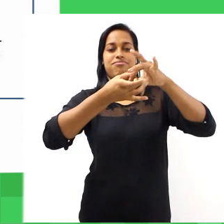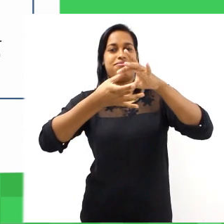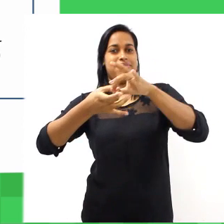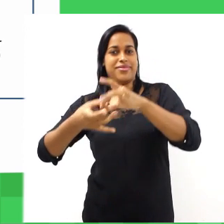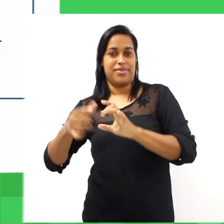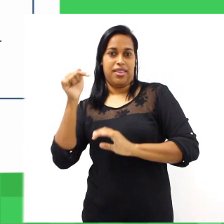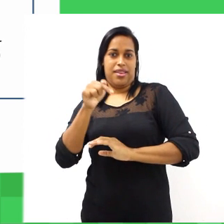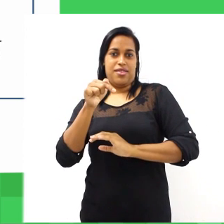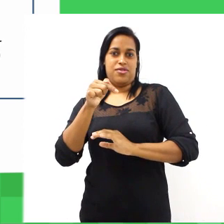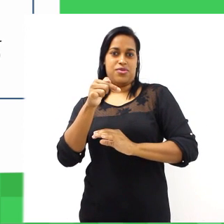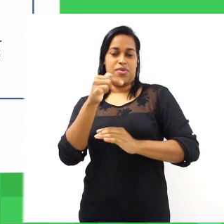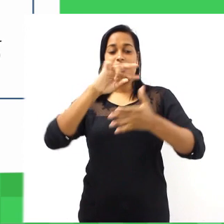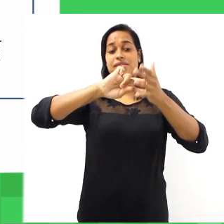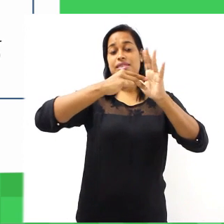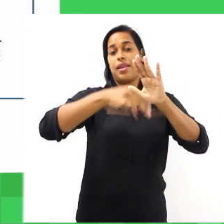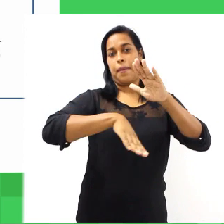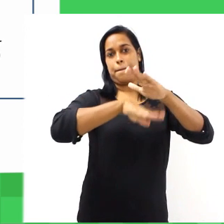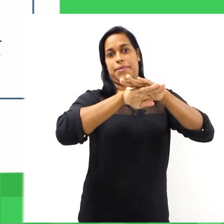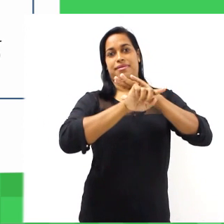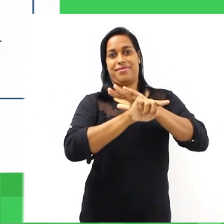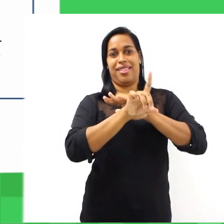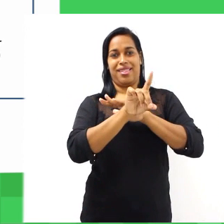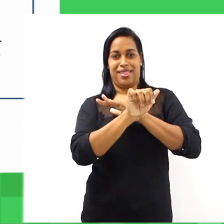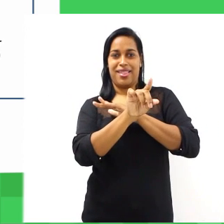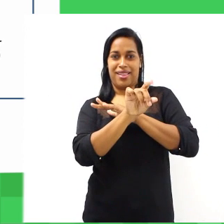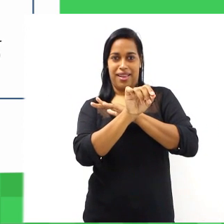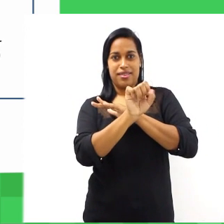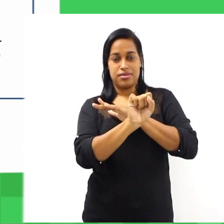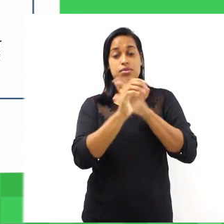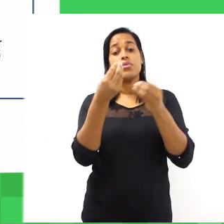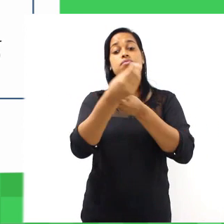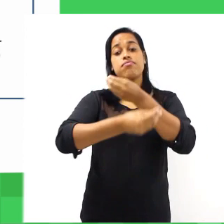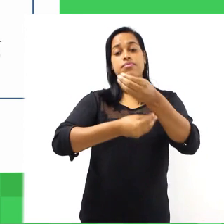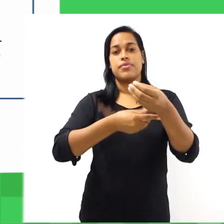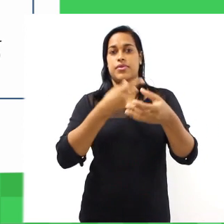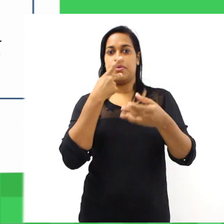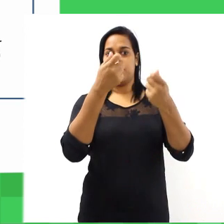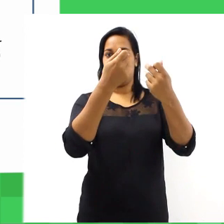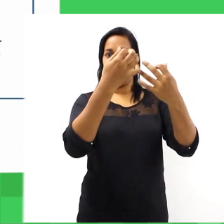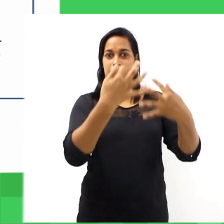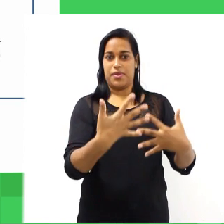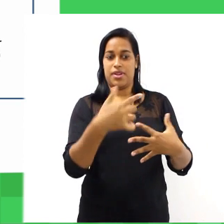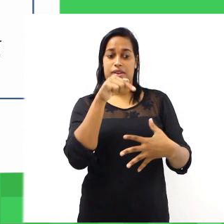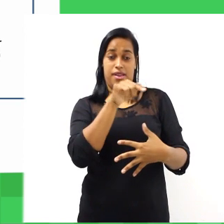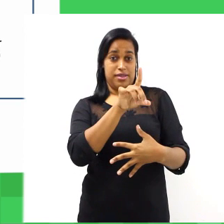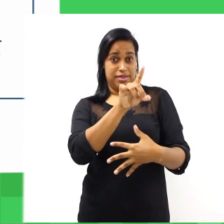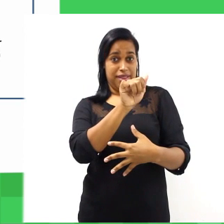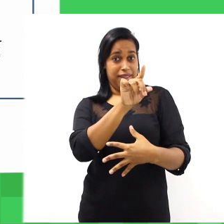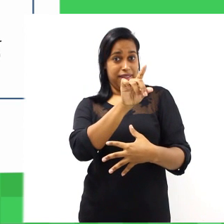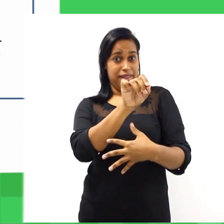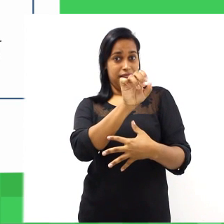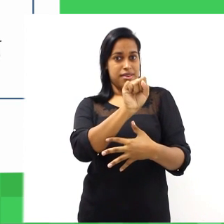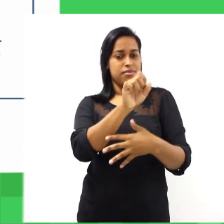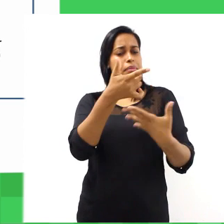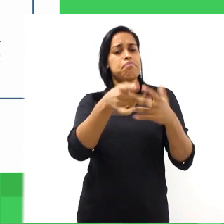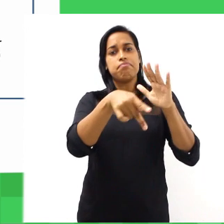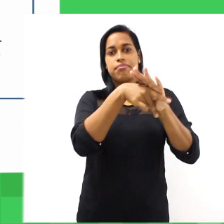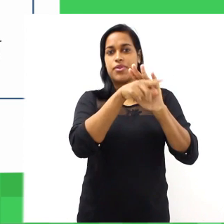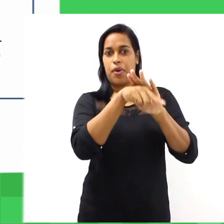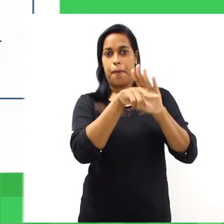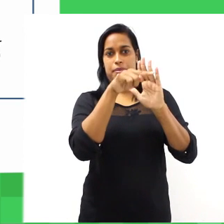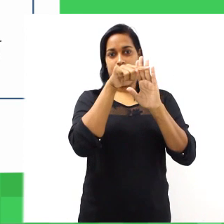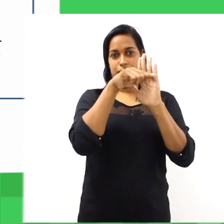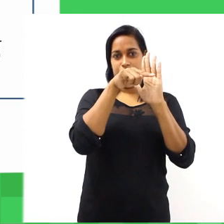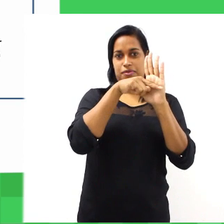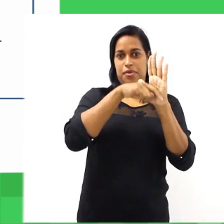pertence esses dados, mas à medida que eu digo, olha, esses são dados que pertencem a um formulário